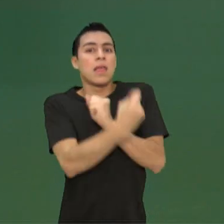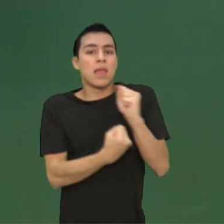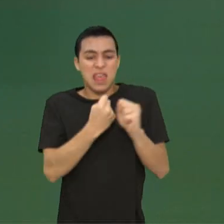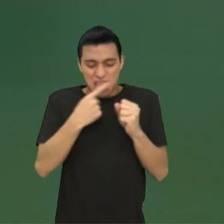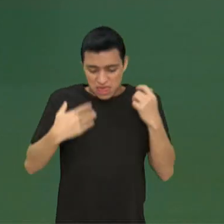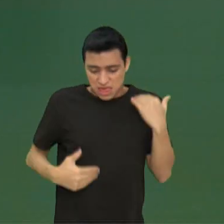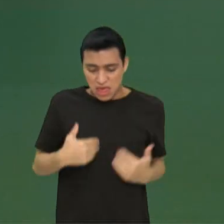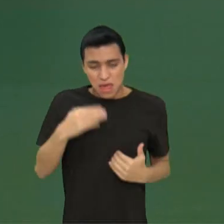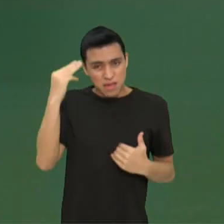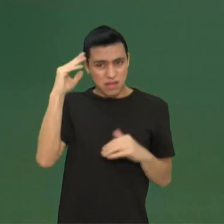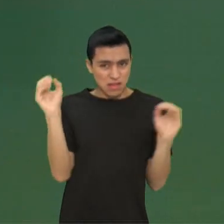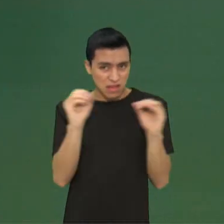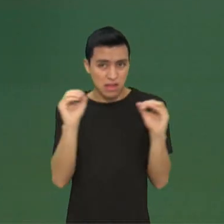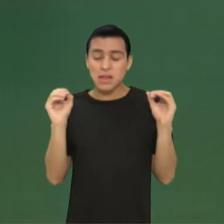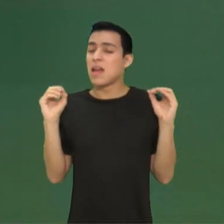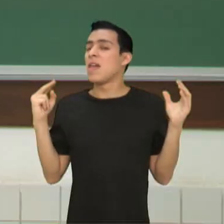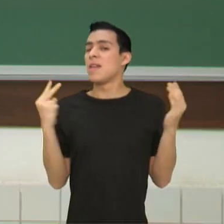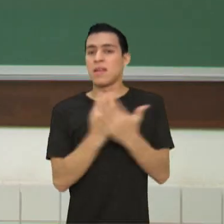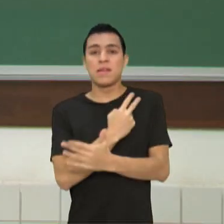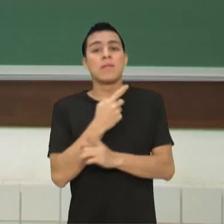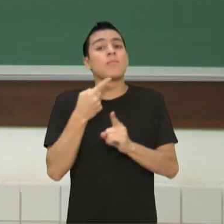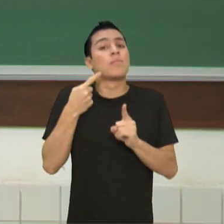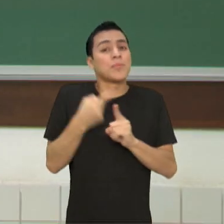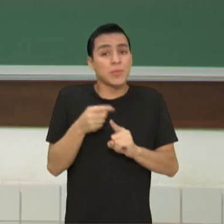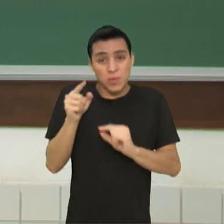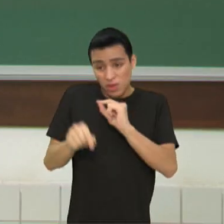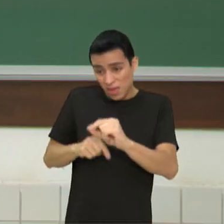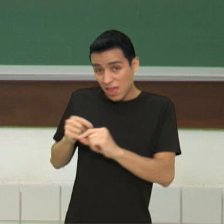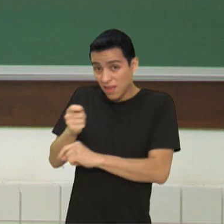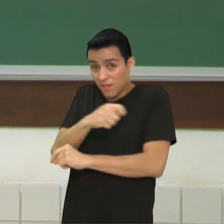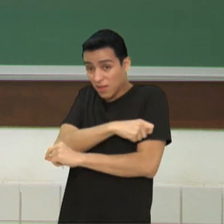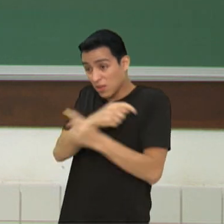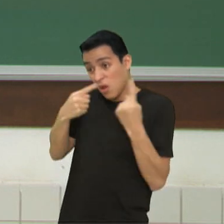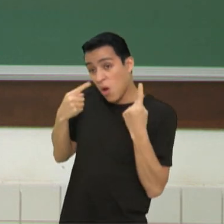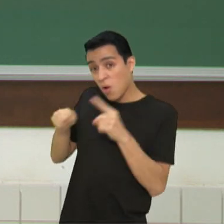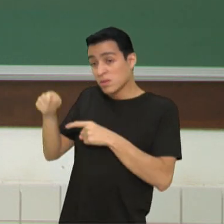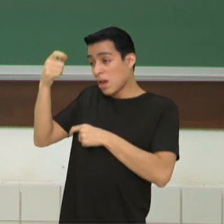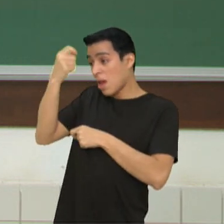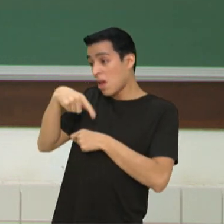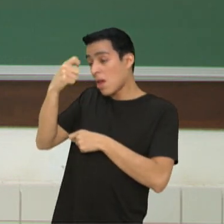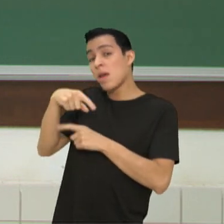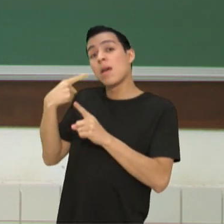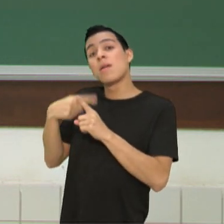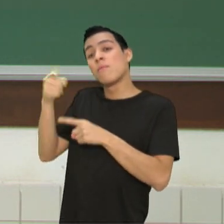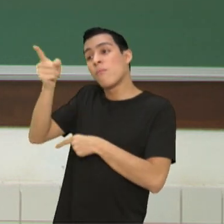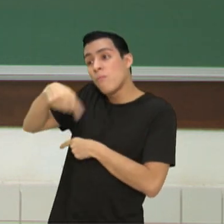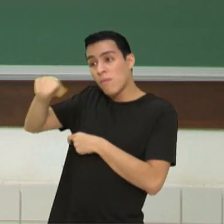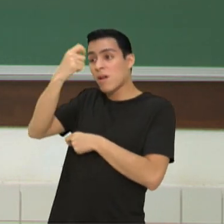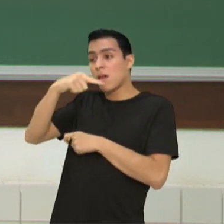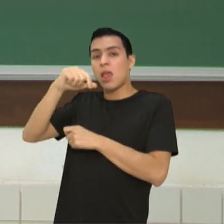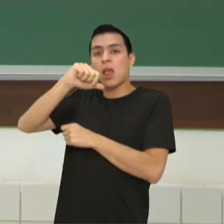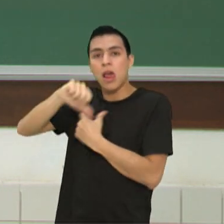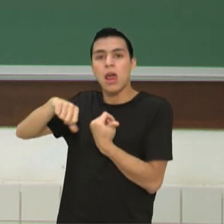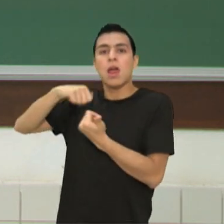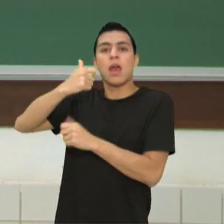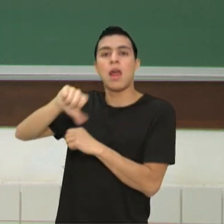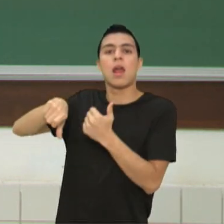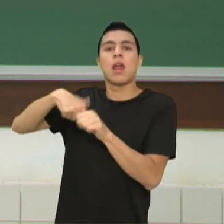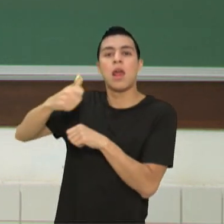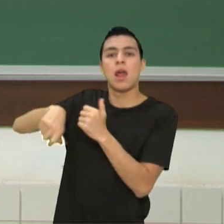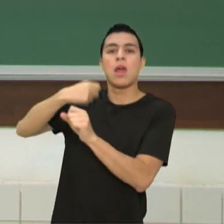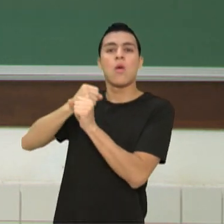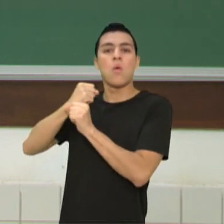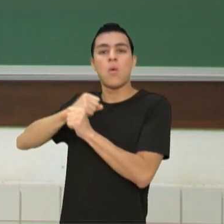não desenvolve memória? Errado. No caso da vacina da gripe, é porque a gripe sofre mudanças